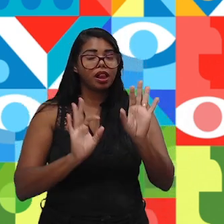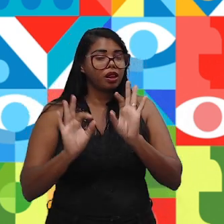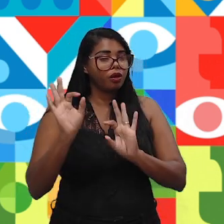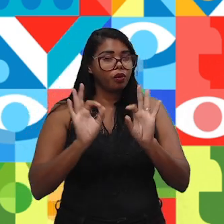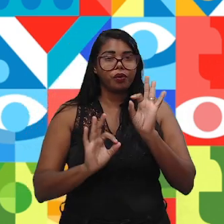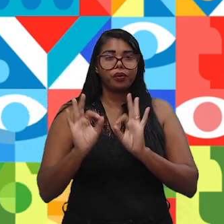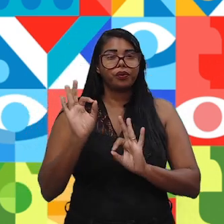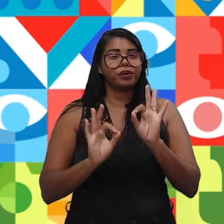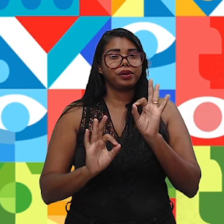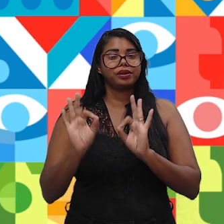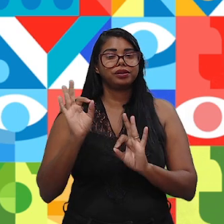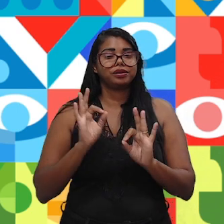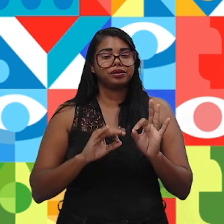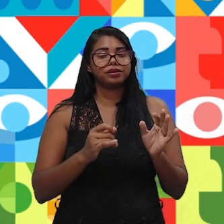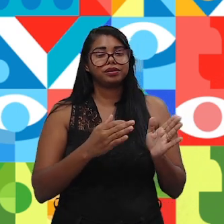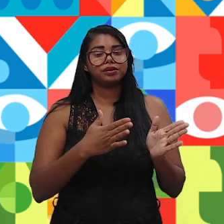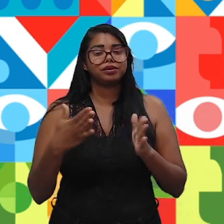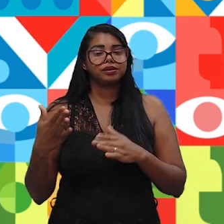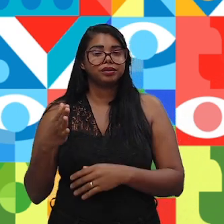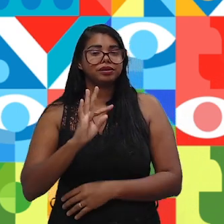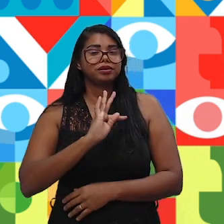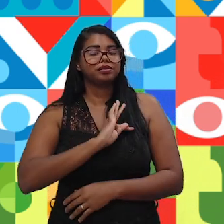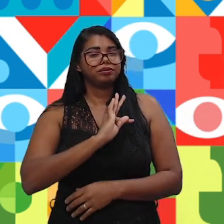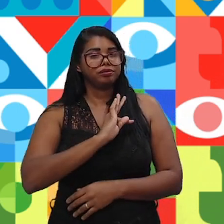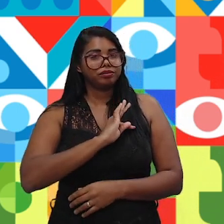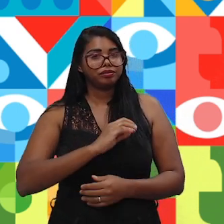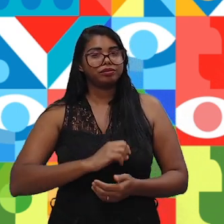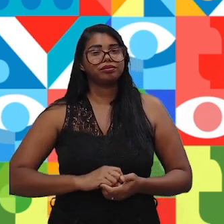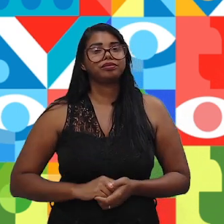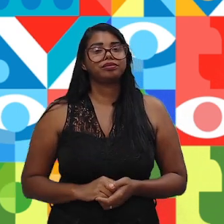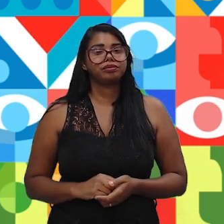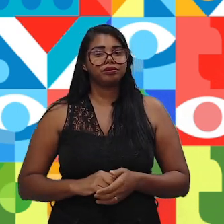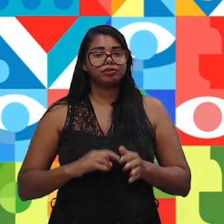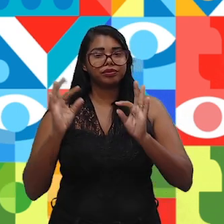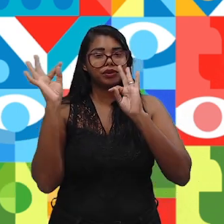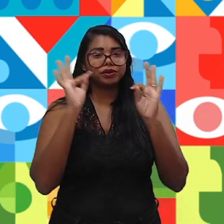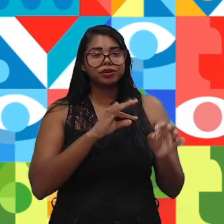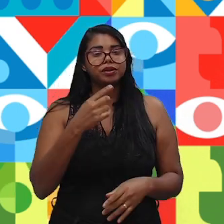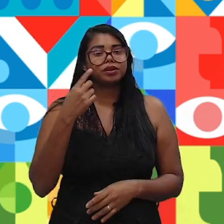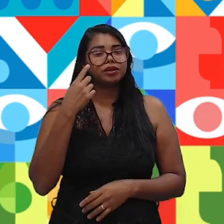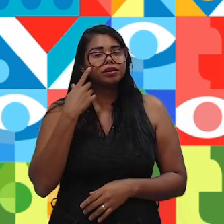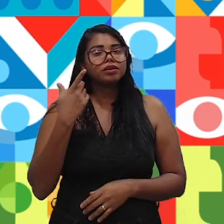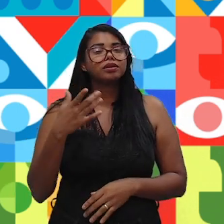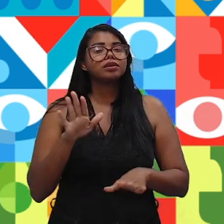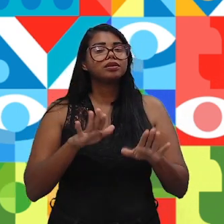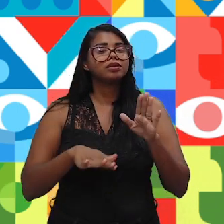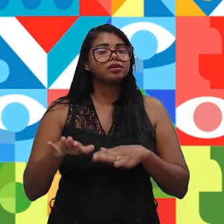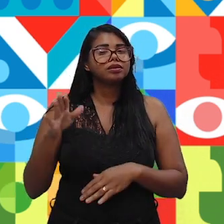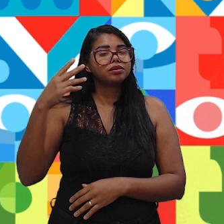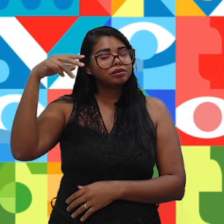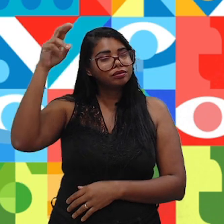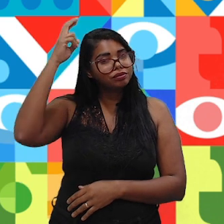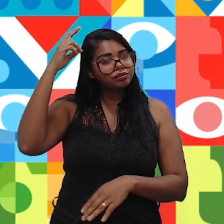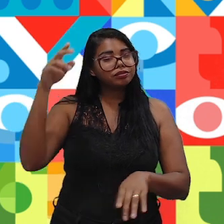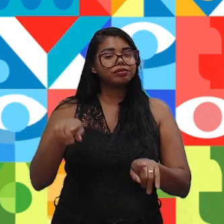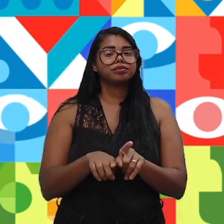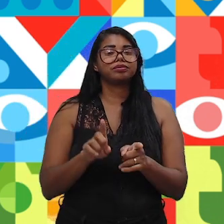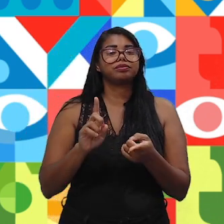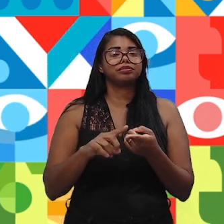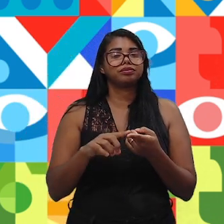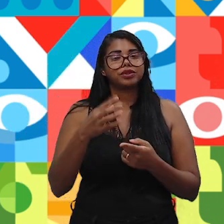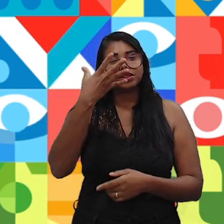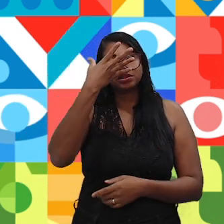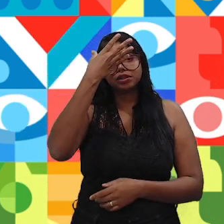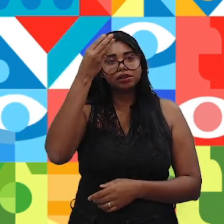se a gente não faz um processamento técnico, se a gente não tem um olhar com cuidado ao nosso patrimônio cultural, a tendência é que a gente esqueça